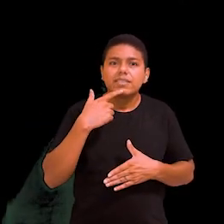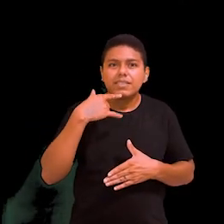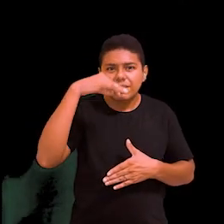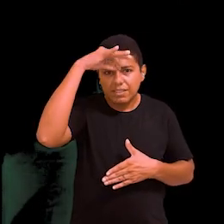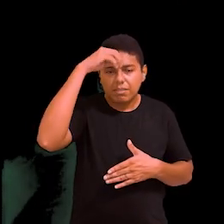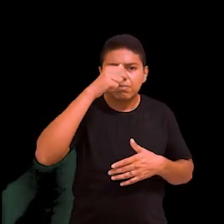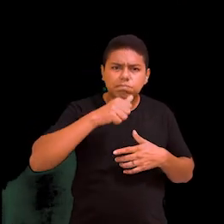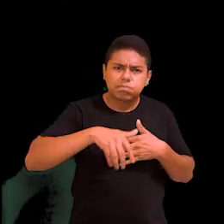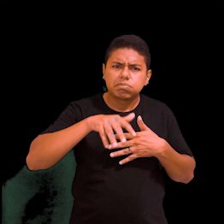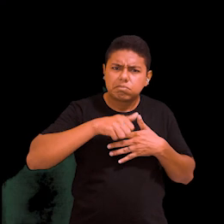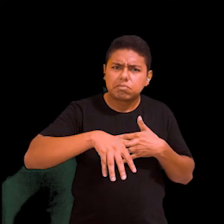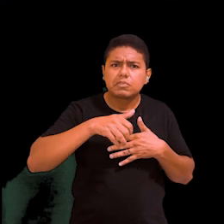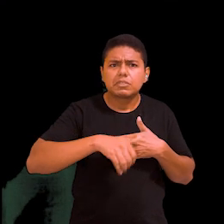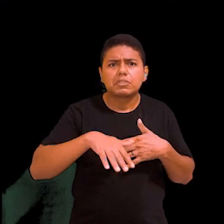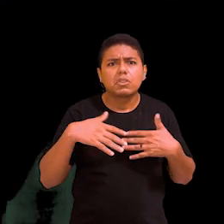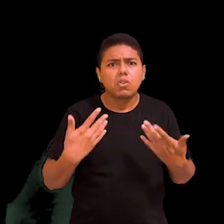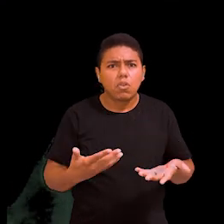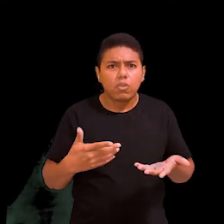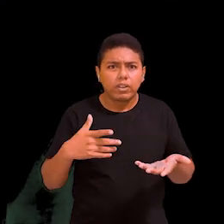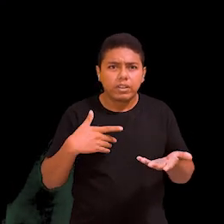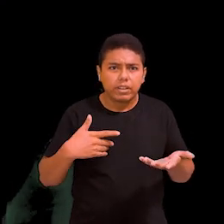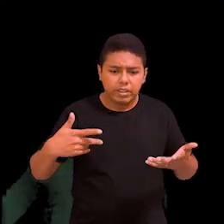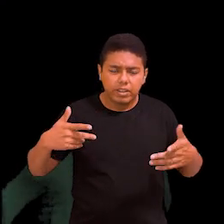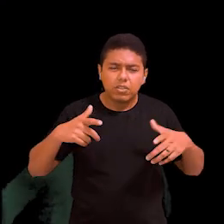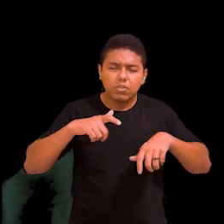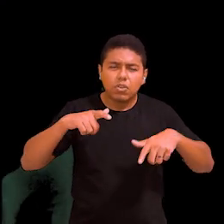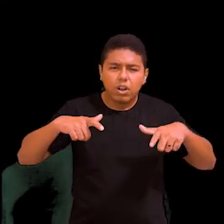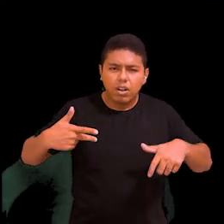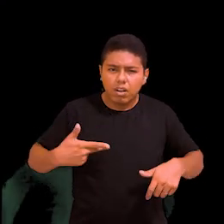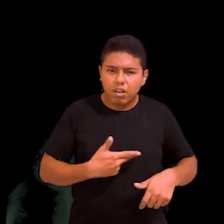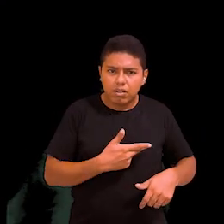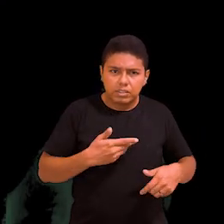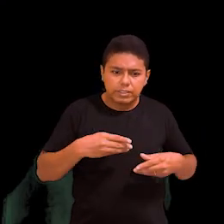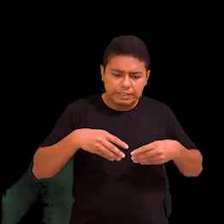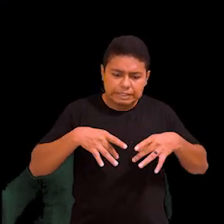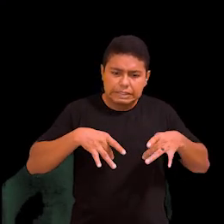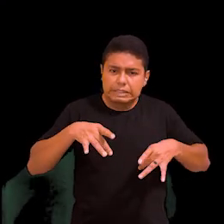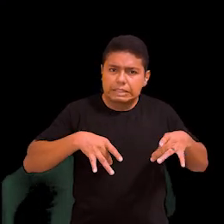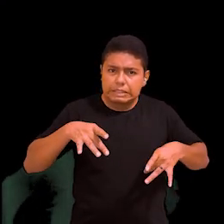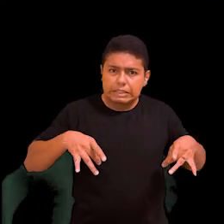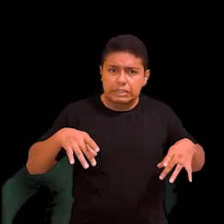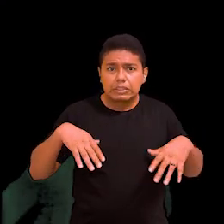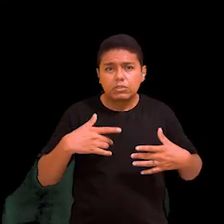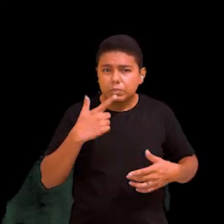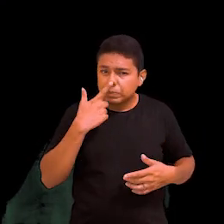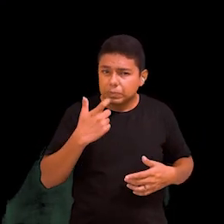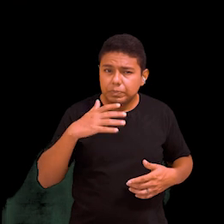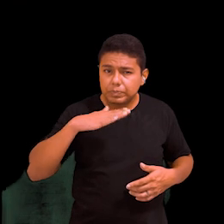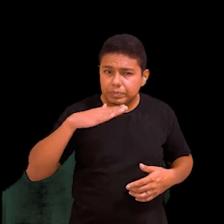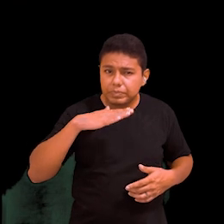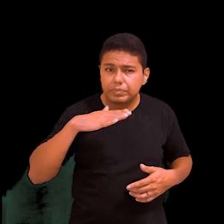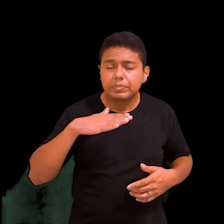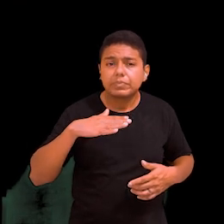febre, sangramento vaginal abundante, secreção purulenta na ferida operatória,